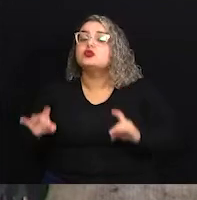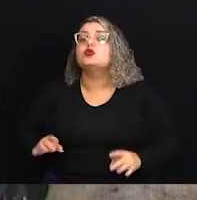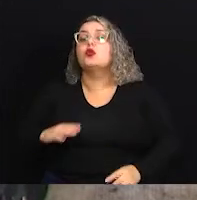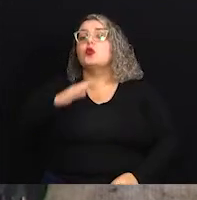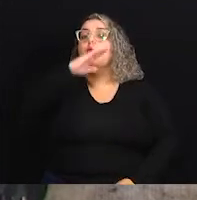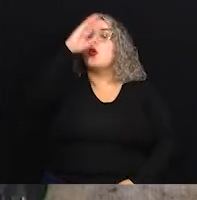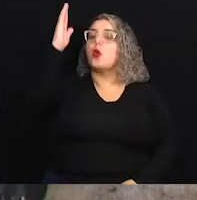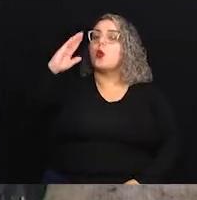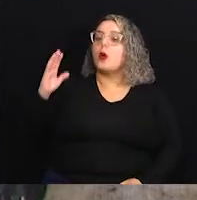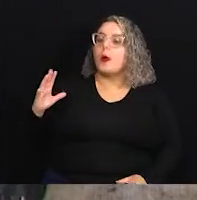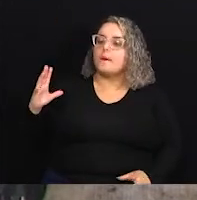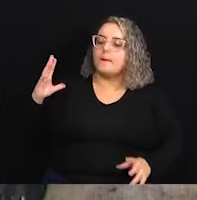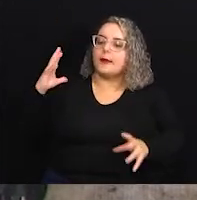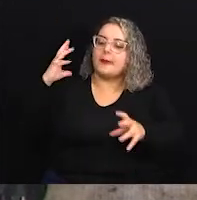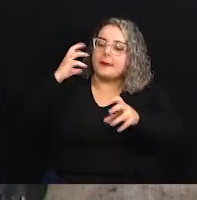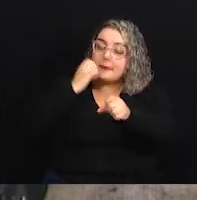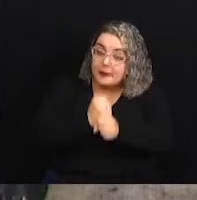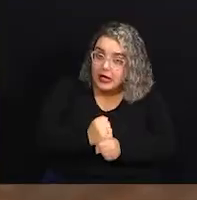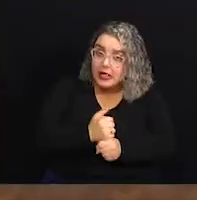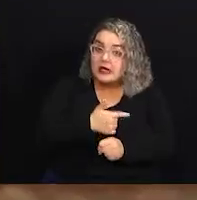o Brasil contabilizou